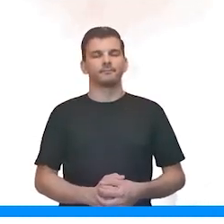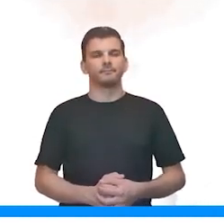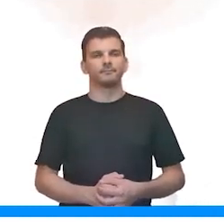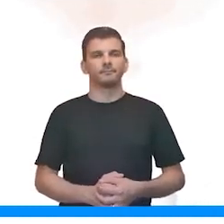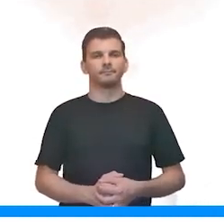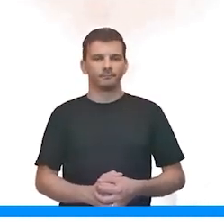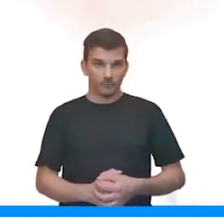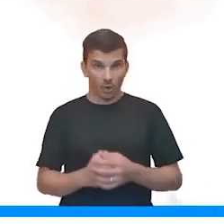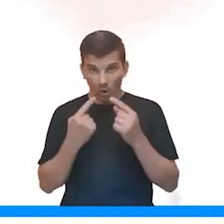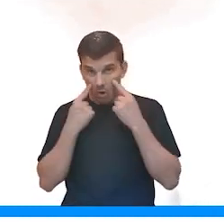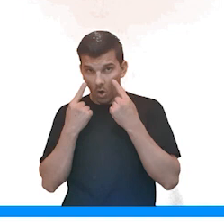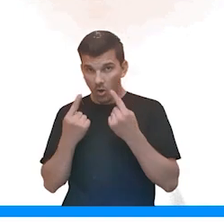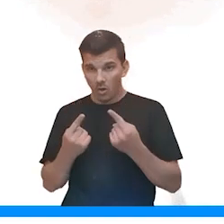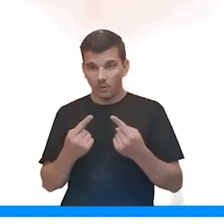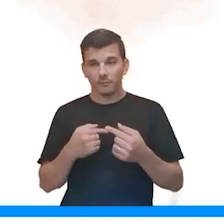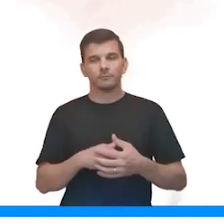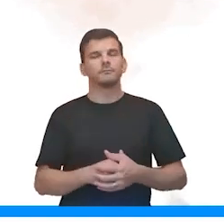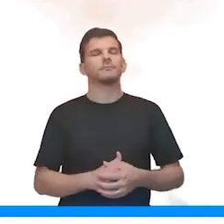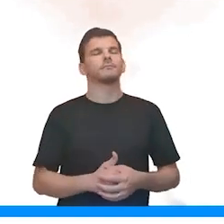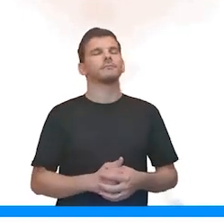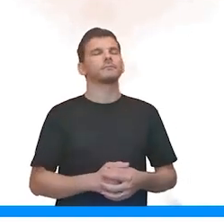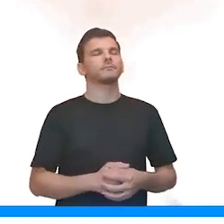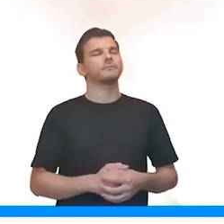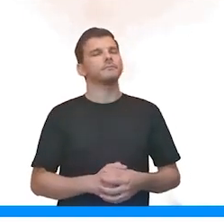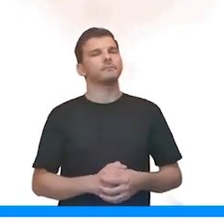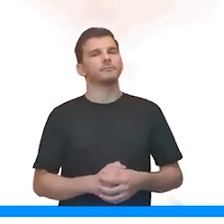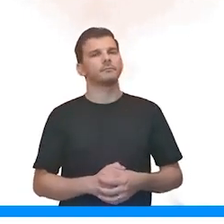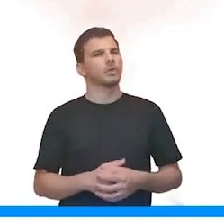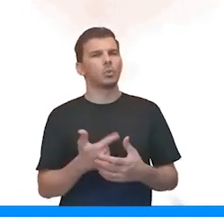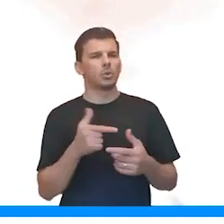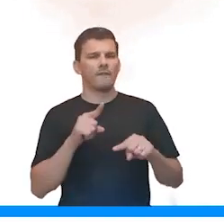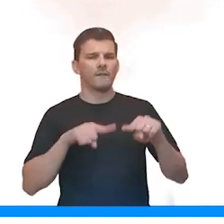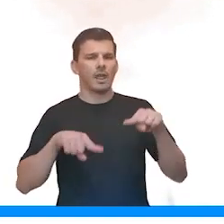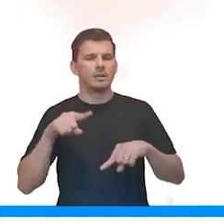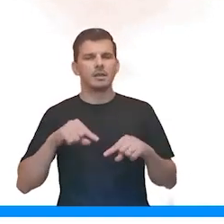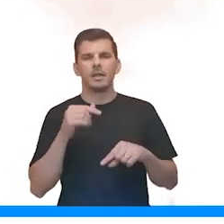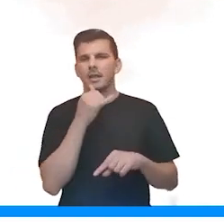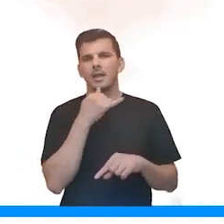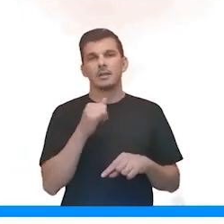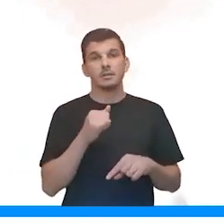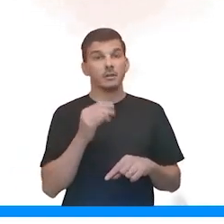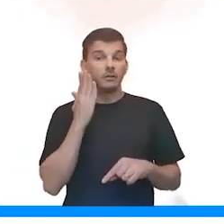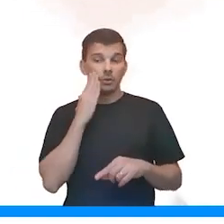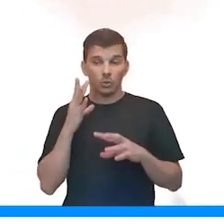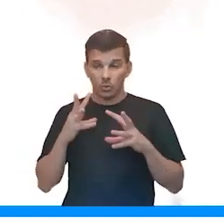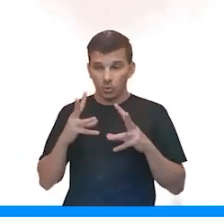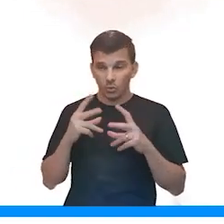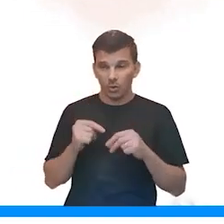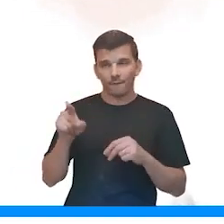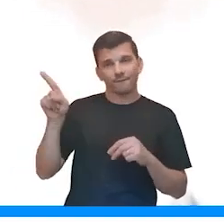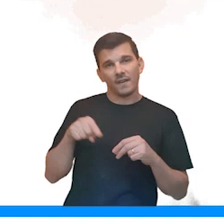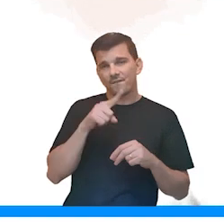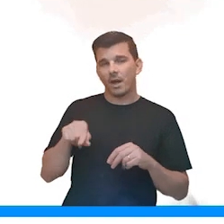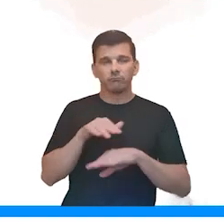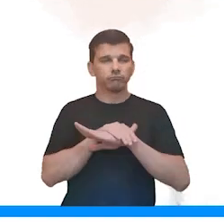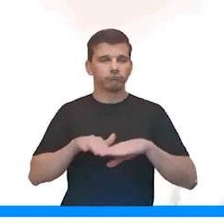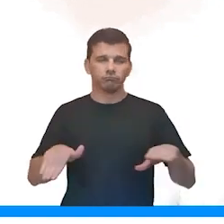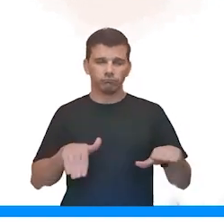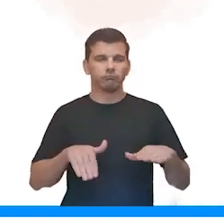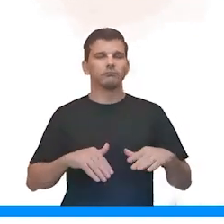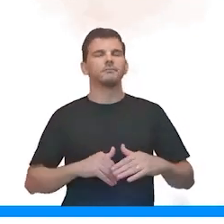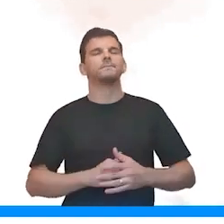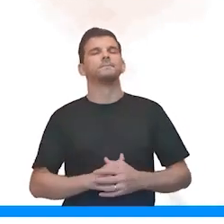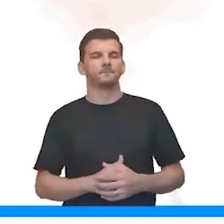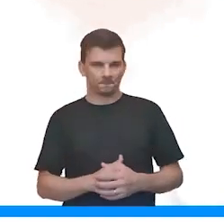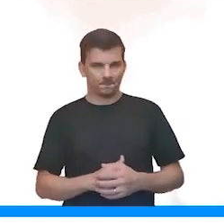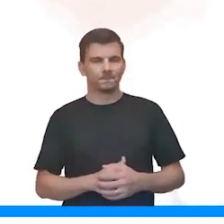ΔU, eu tenho que não vai haver mais variação de energia interna, então toda a quantidade